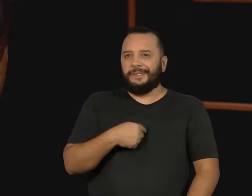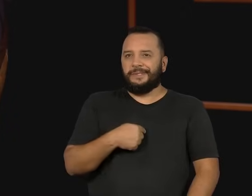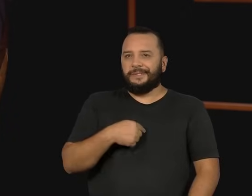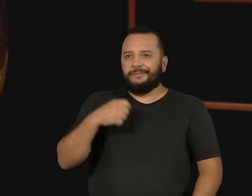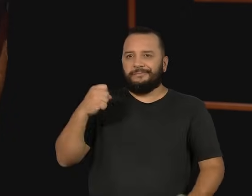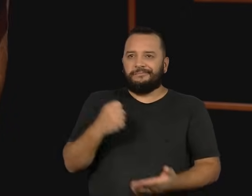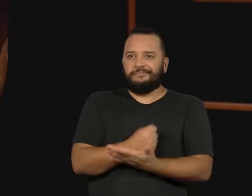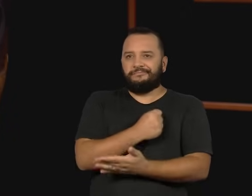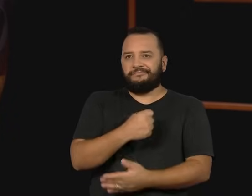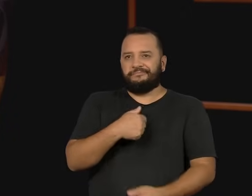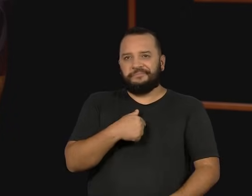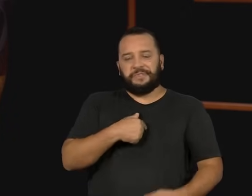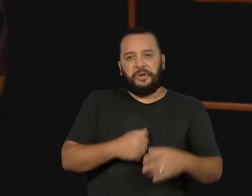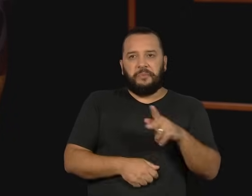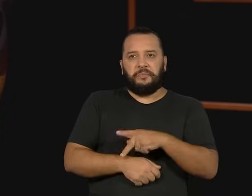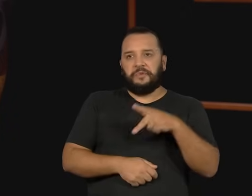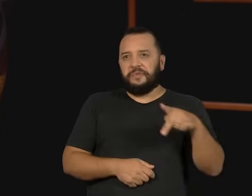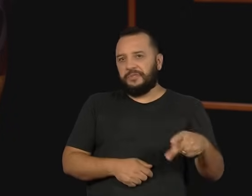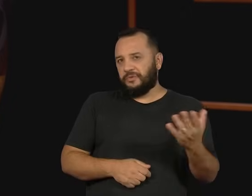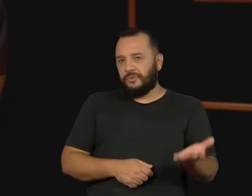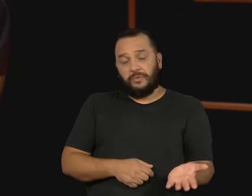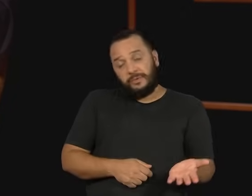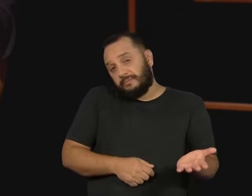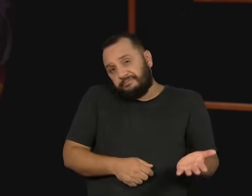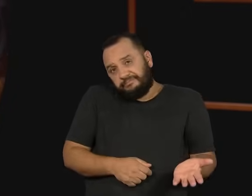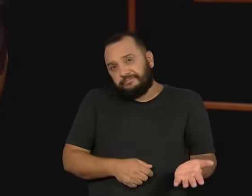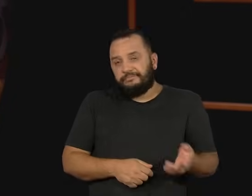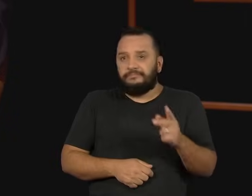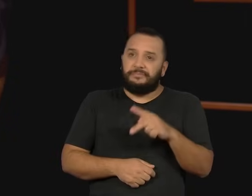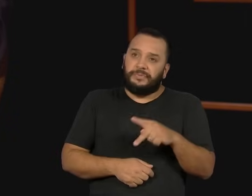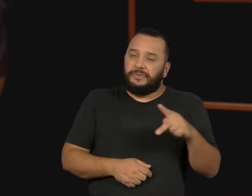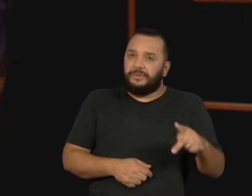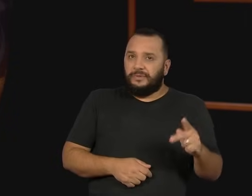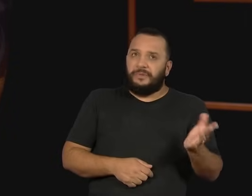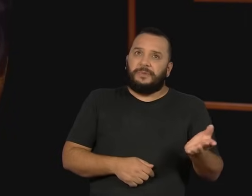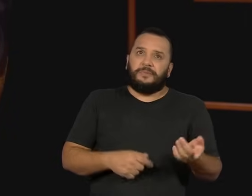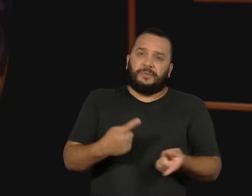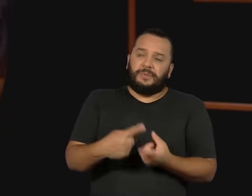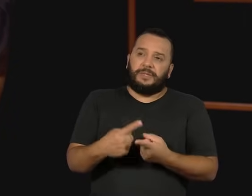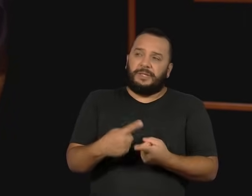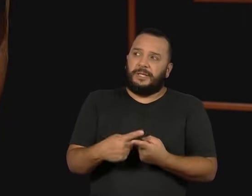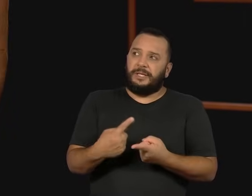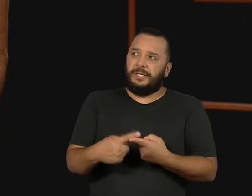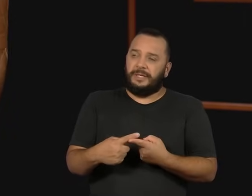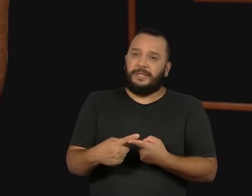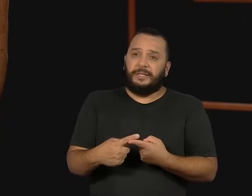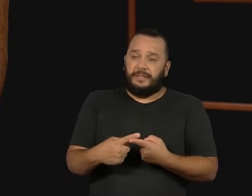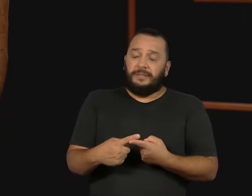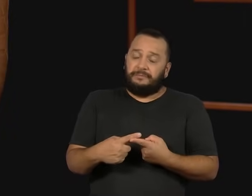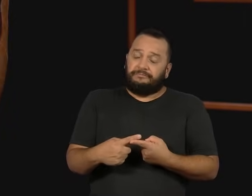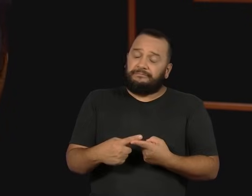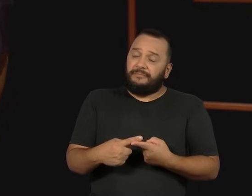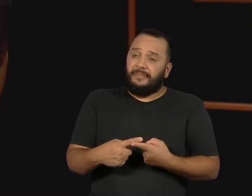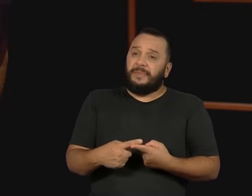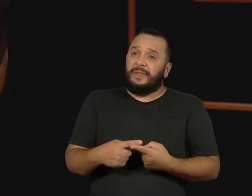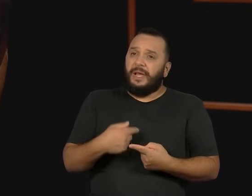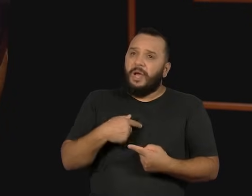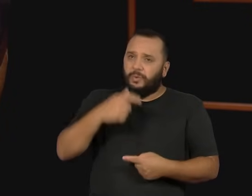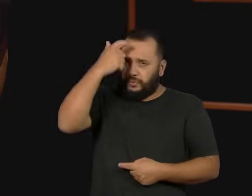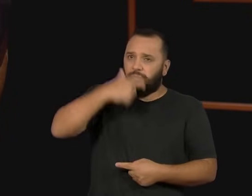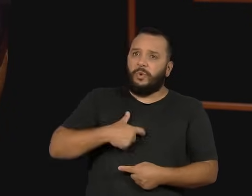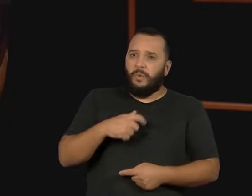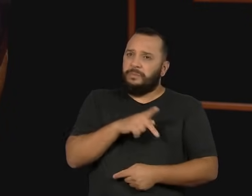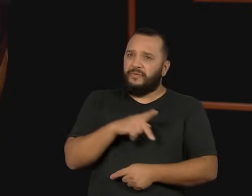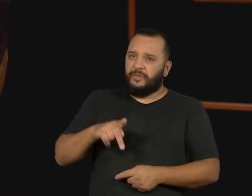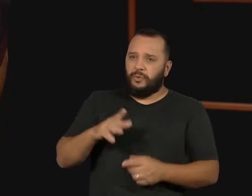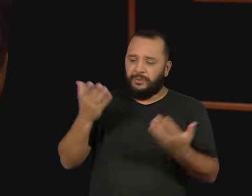me tornando professor, né, que é alguma coisa que de fato me define, né?